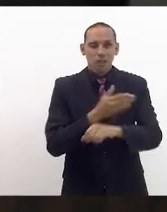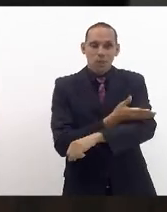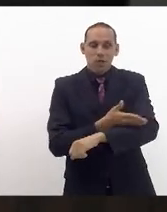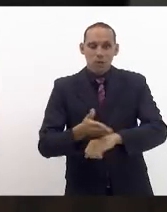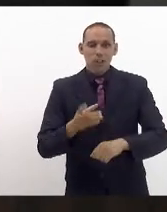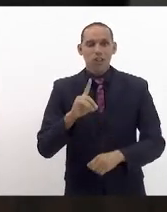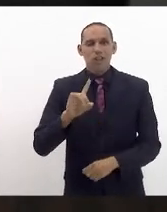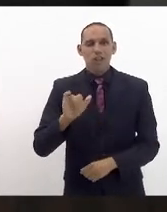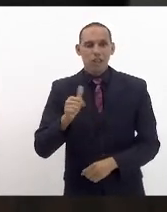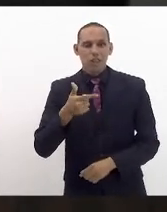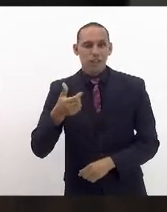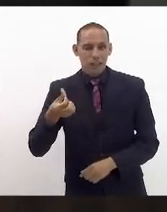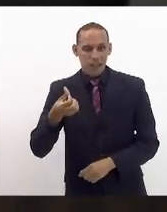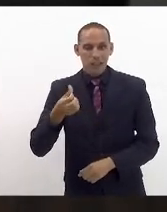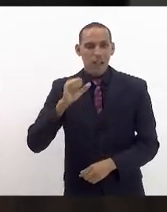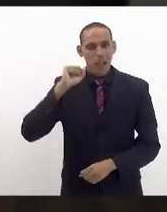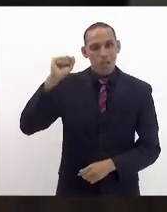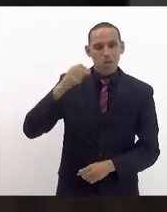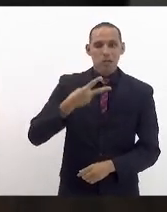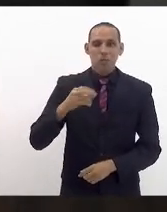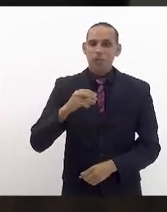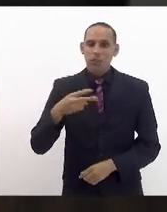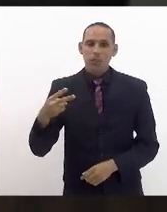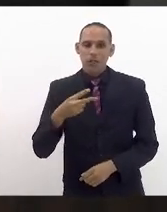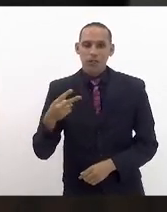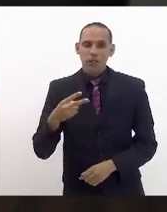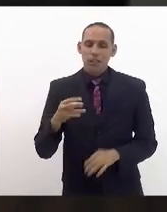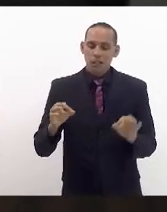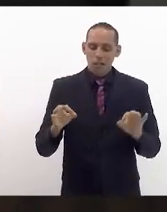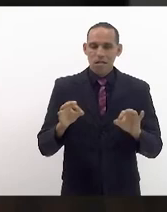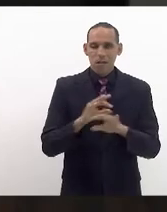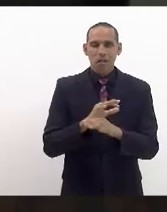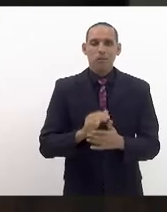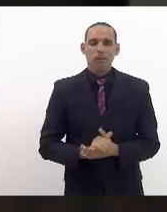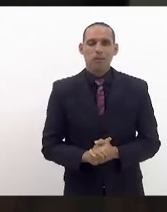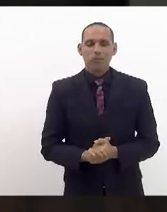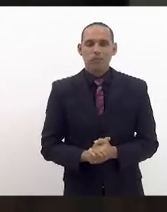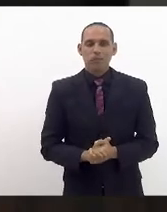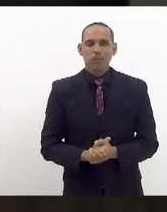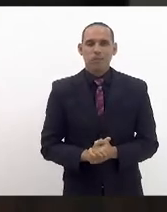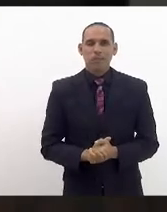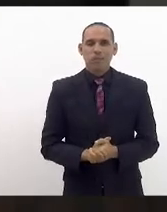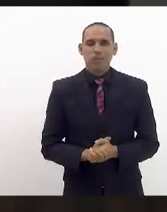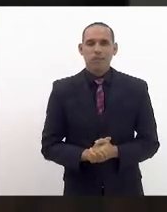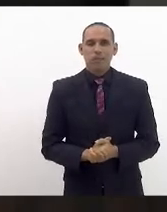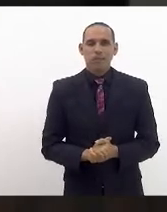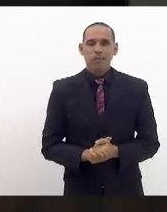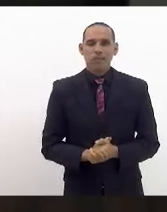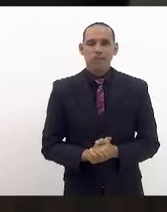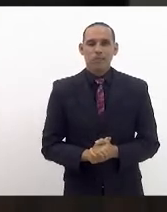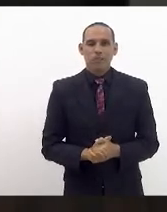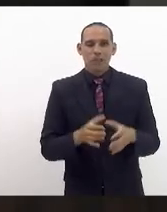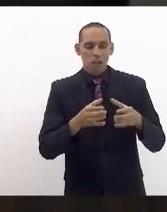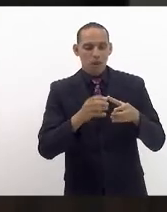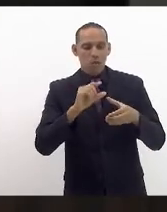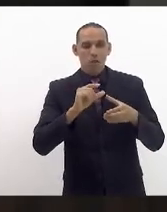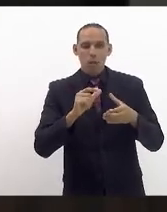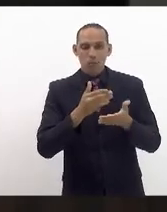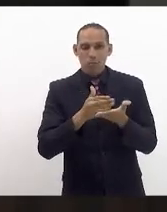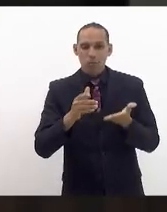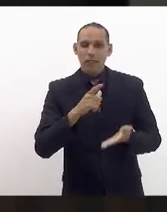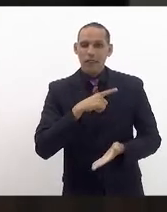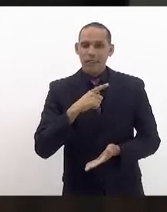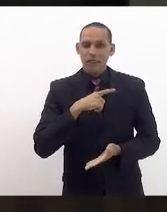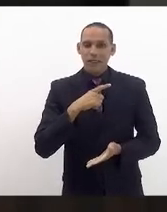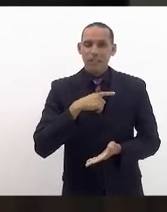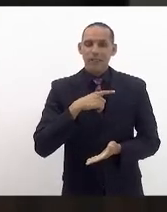dia 26 de abril de 2022. A mesma está encerrada. Havendo número legal sobre a proteção de Deus,